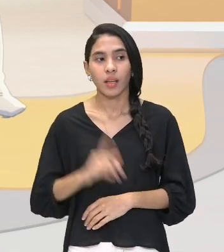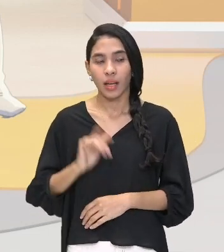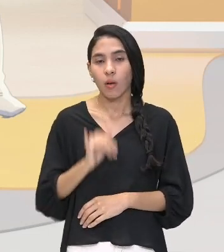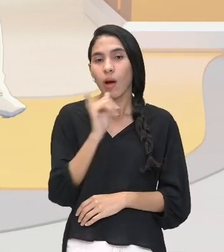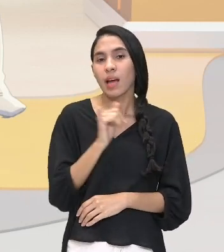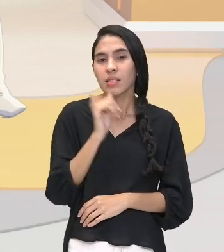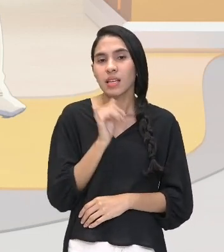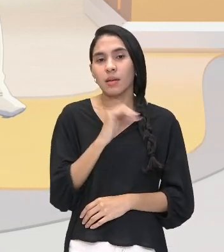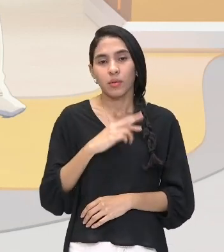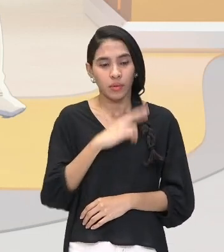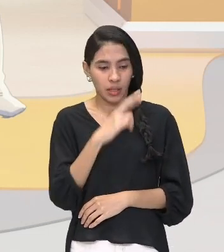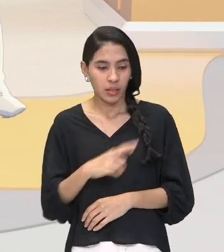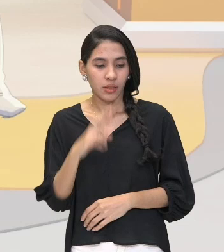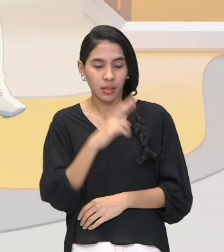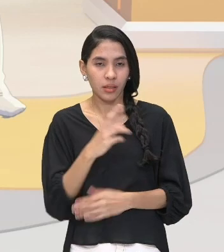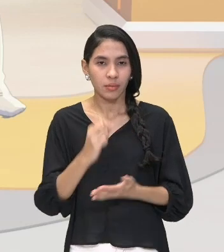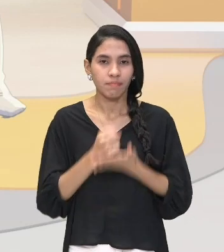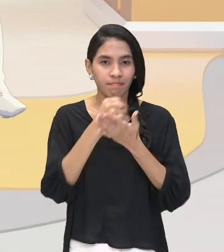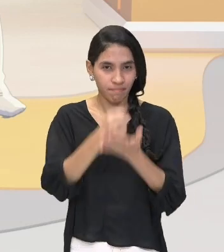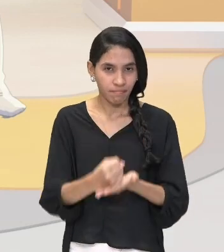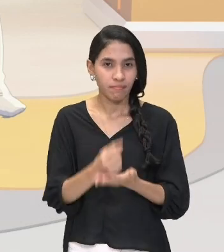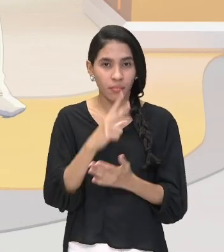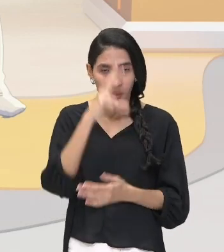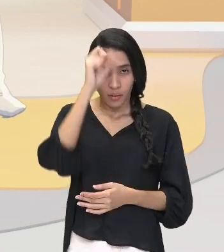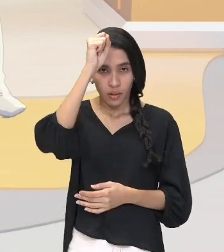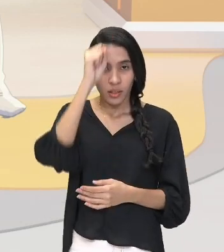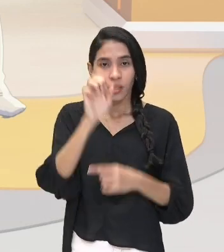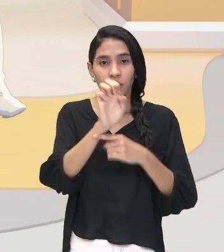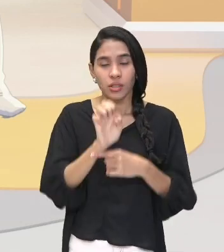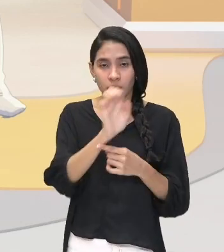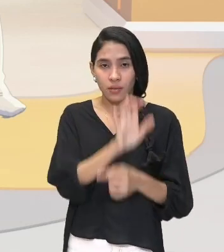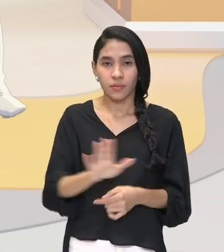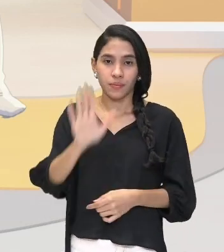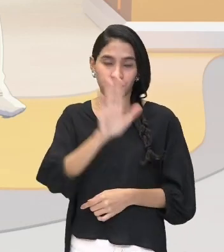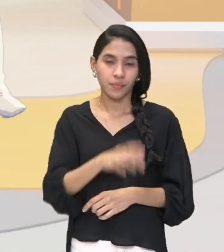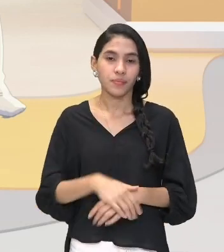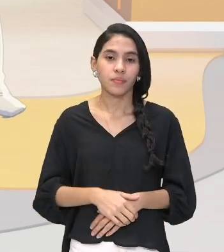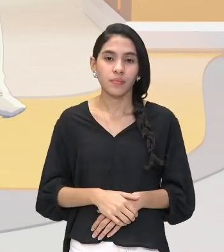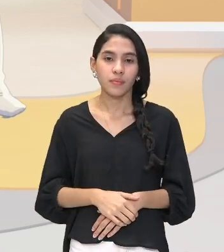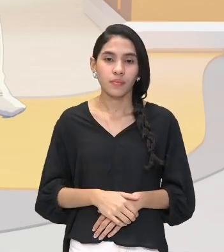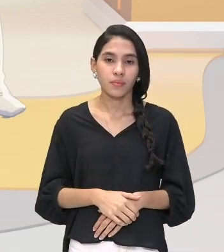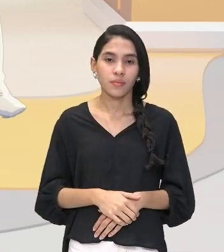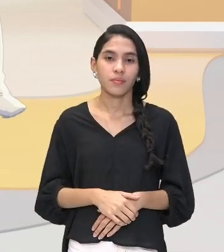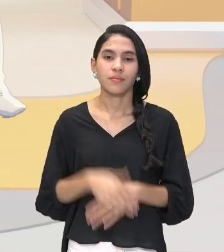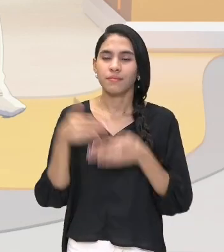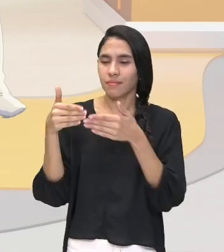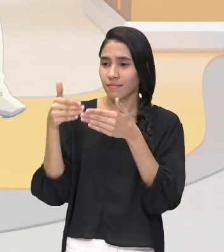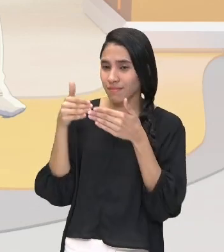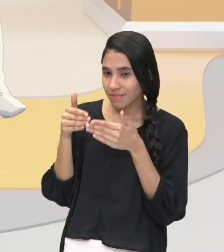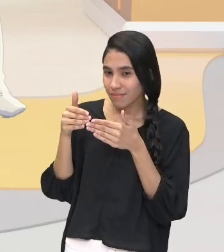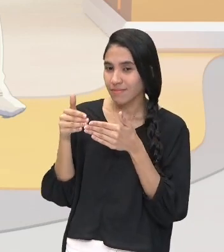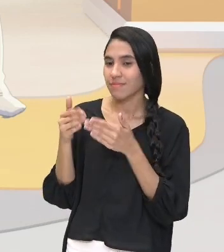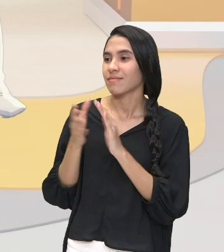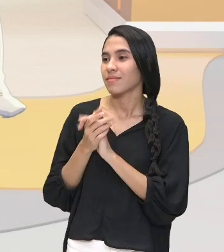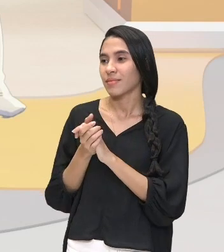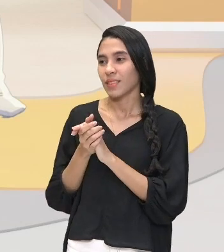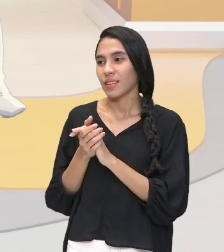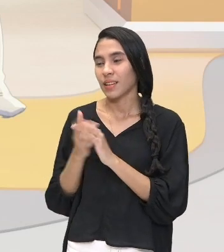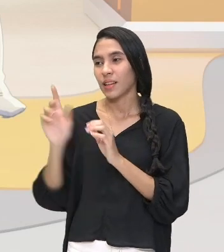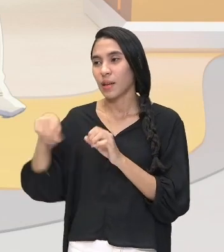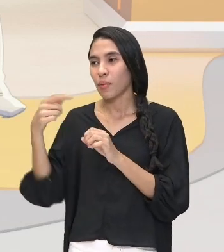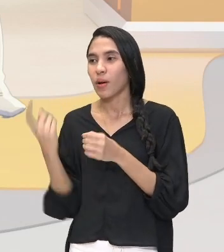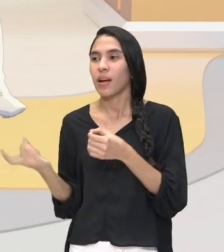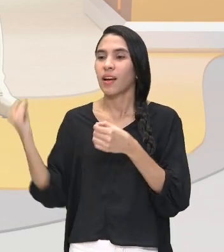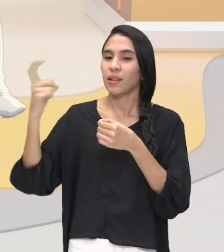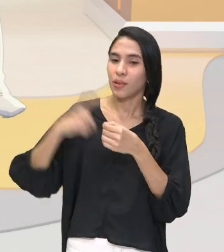vão favorecer o fortalecimento desses estados nacionais. Eu vou pedir licença aqui de Sua Majestade, ele já retorna para a gente falar um